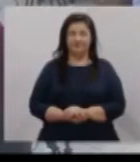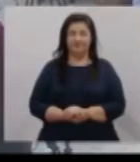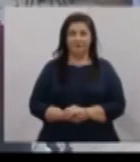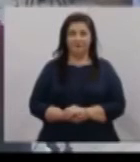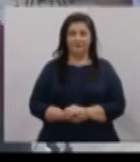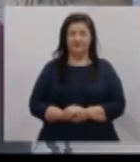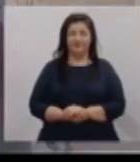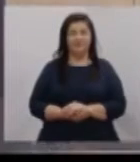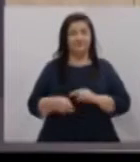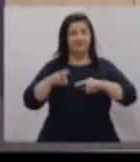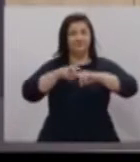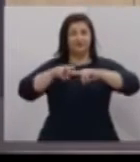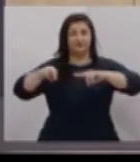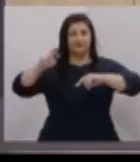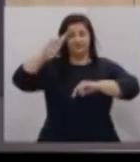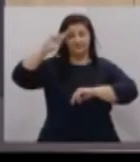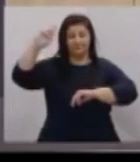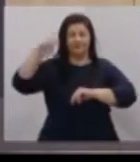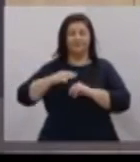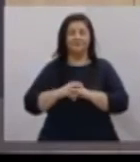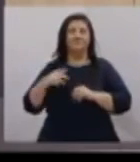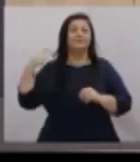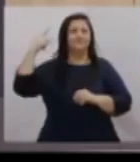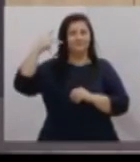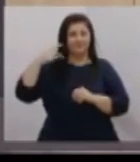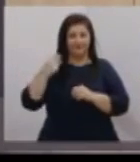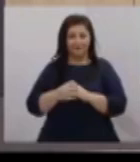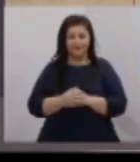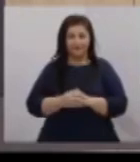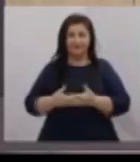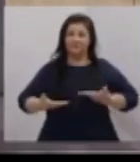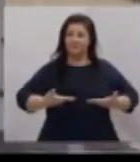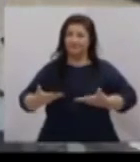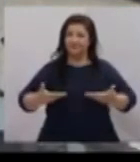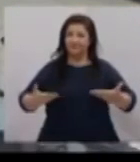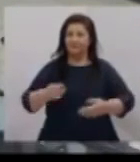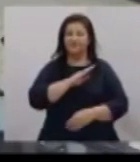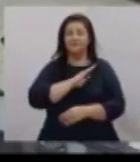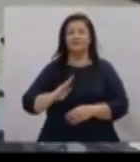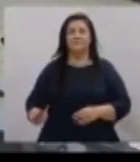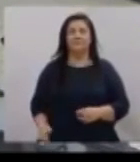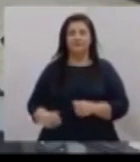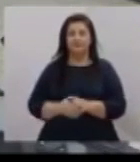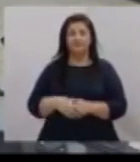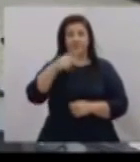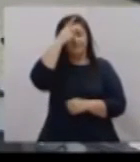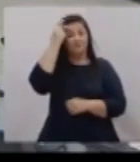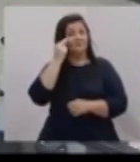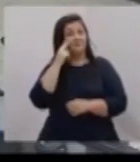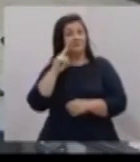Senhoras e senhores membros da mesa, senhores vereadores, senhores servidores público presente, senhores